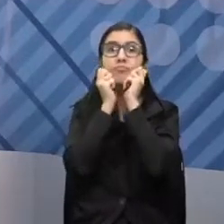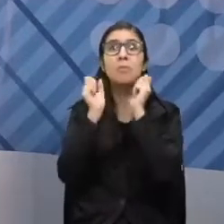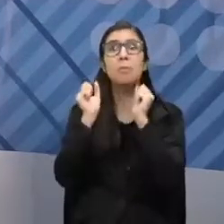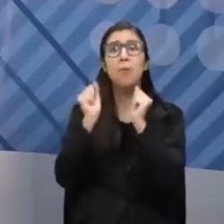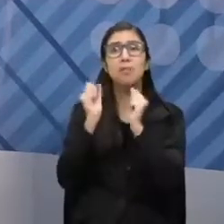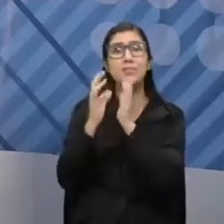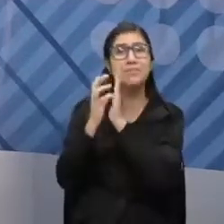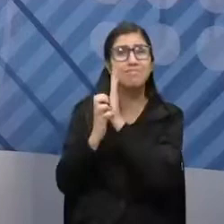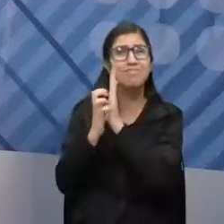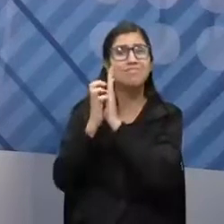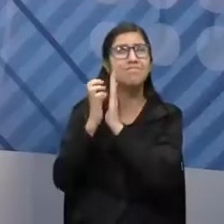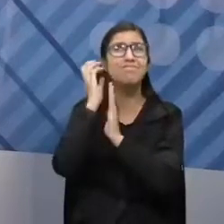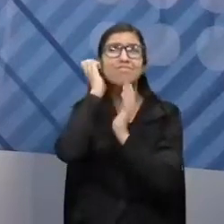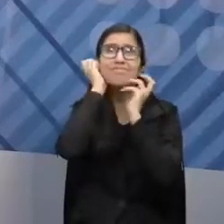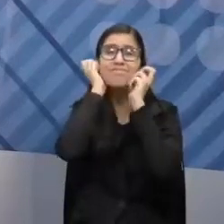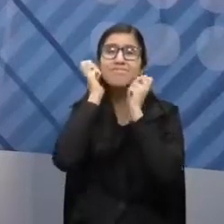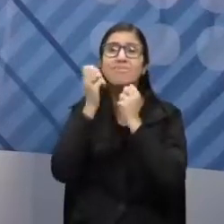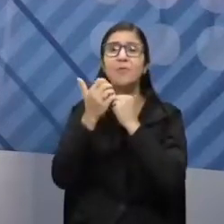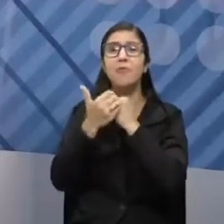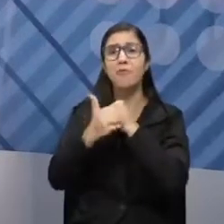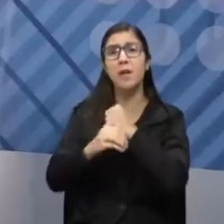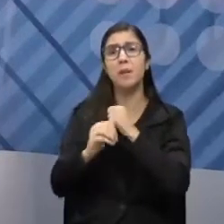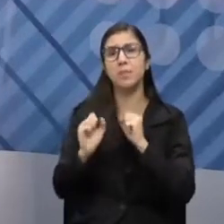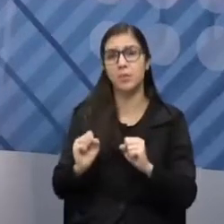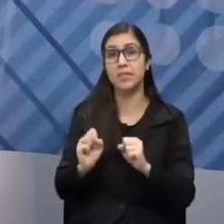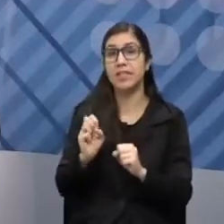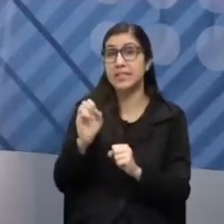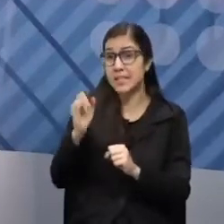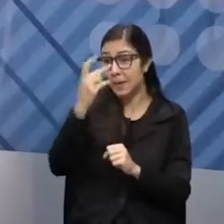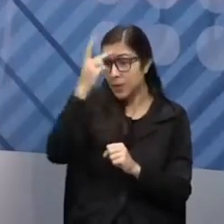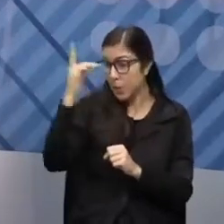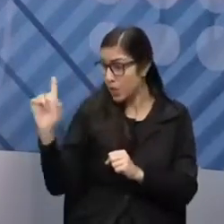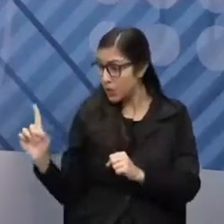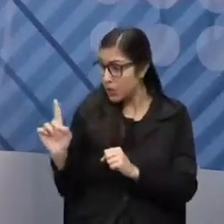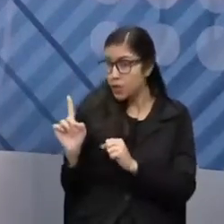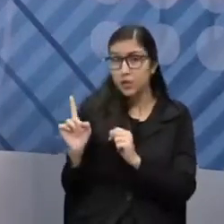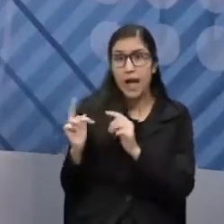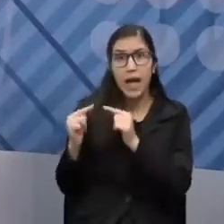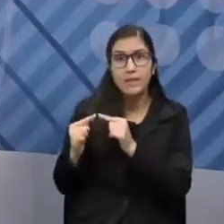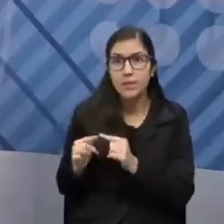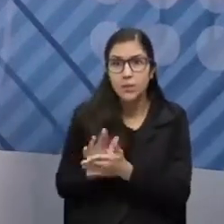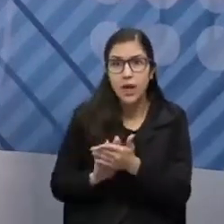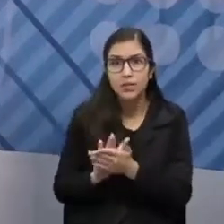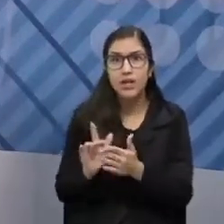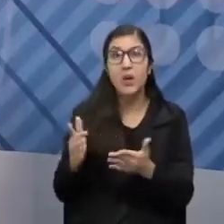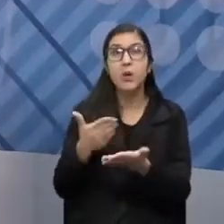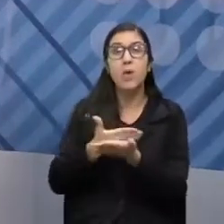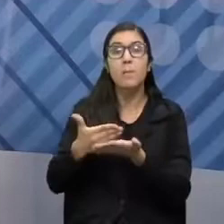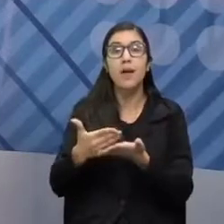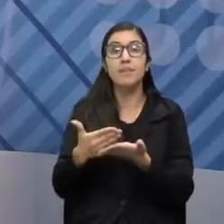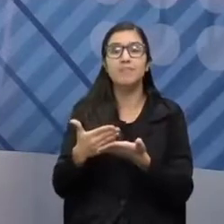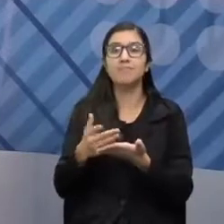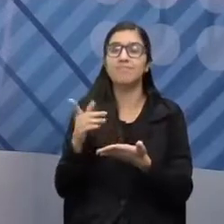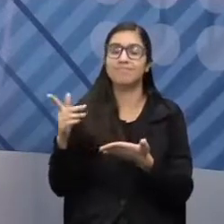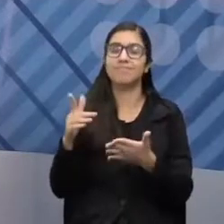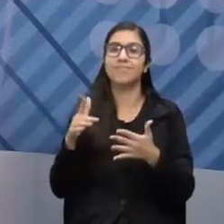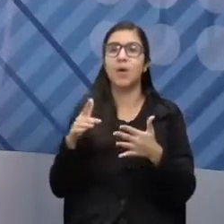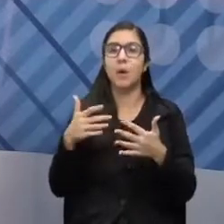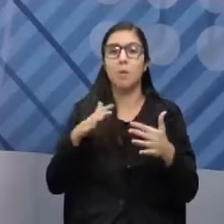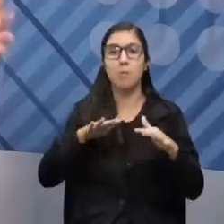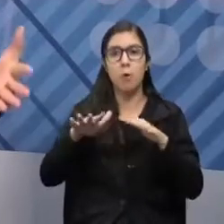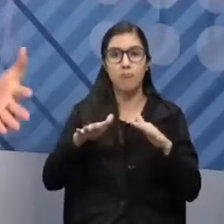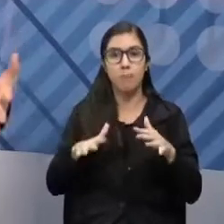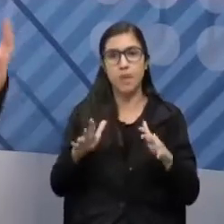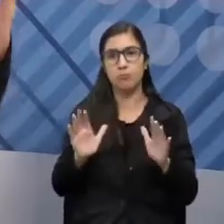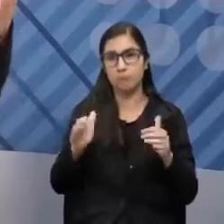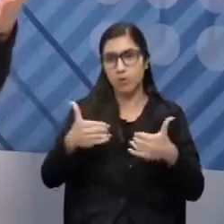ferir, certo? E ela tem, e se não tiver a mediação adequada, ela começa a apresentar movimentos autísticos. Criança